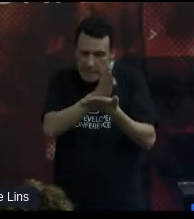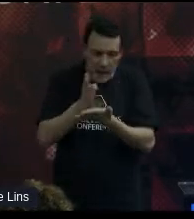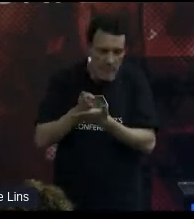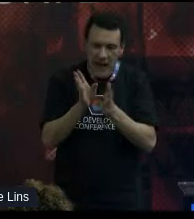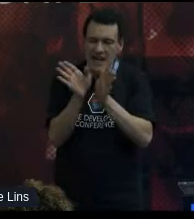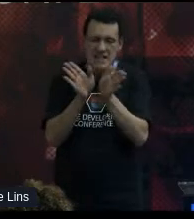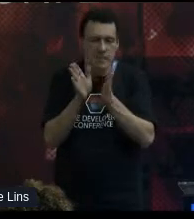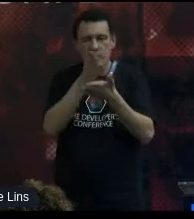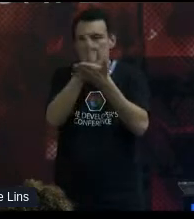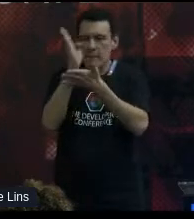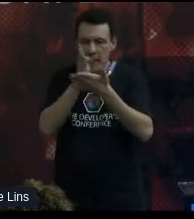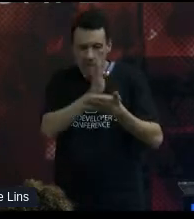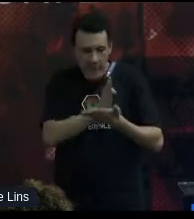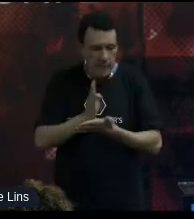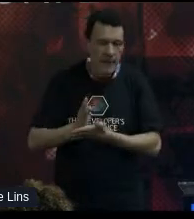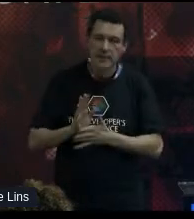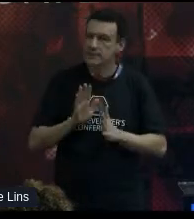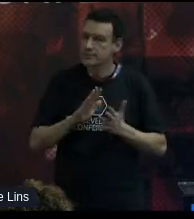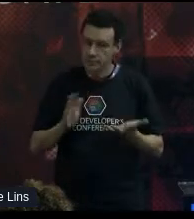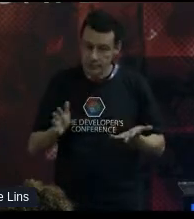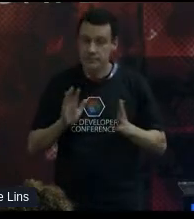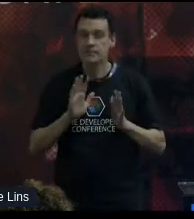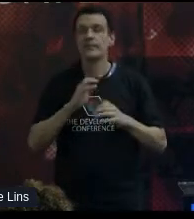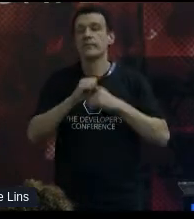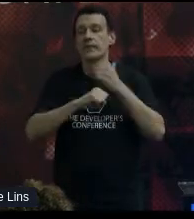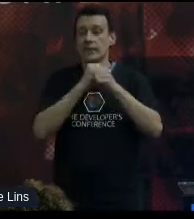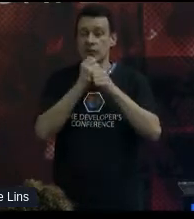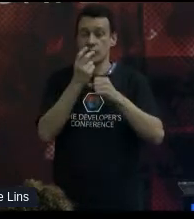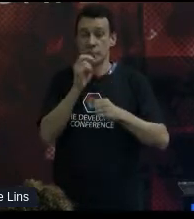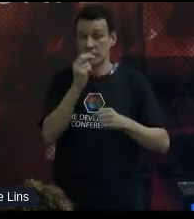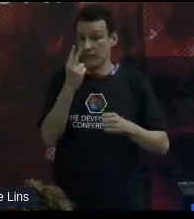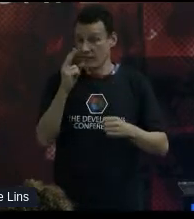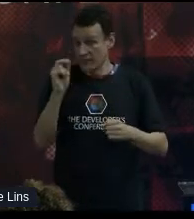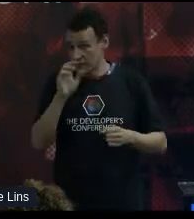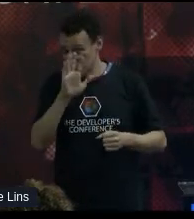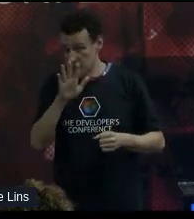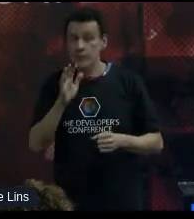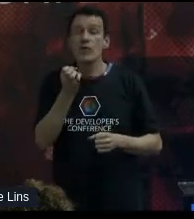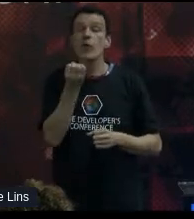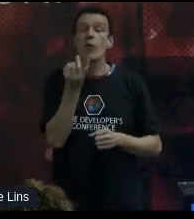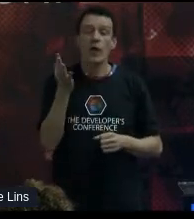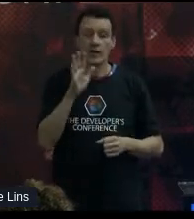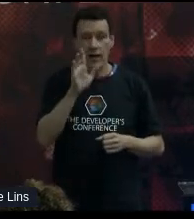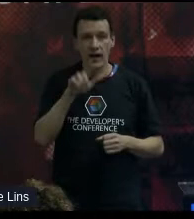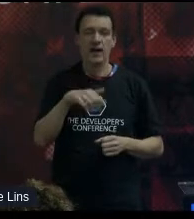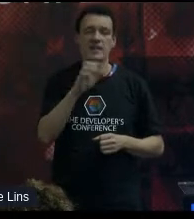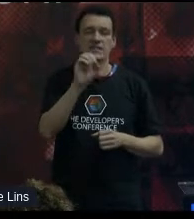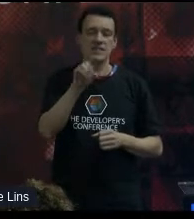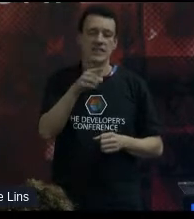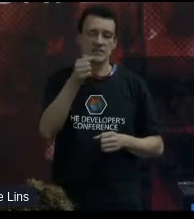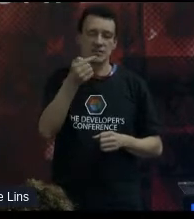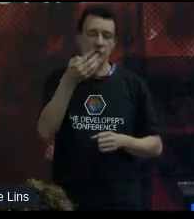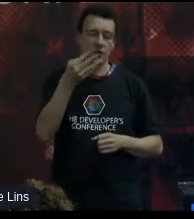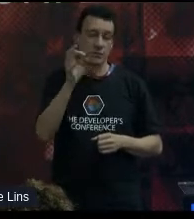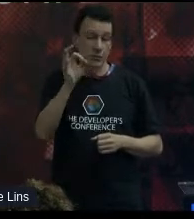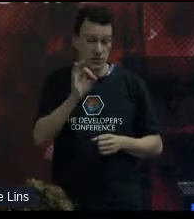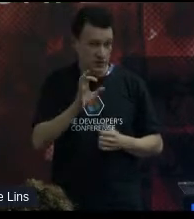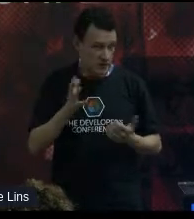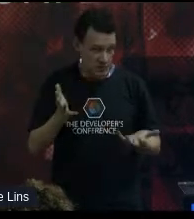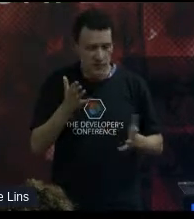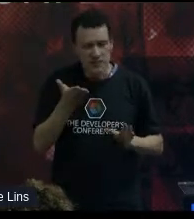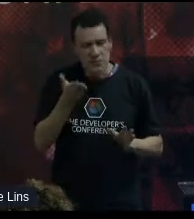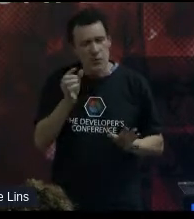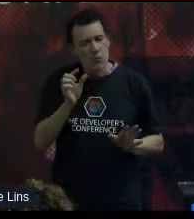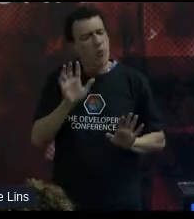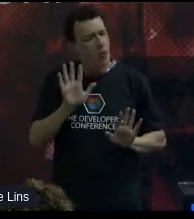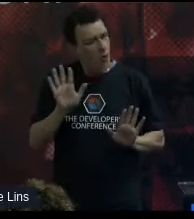aplicados. Em 2020, para vocês terem ideia, o percentual foi de 0,74%, ou seja, subimos um pouquinho, né?